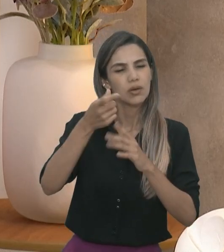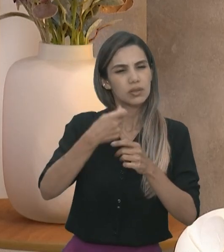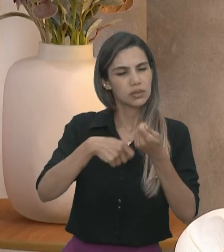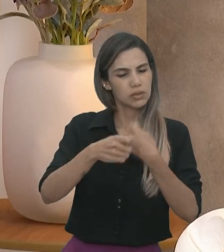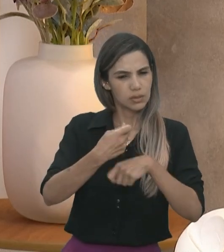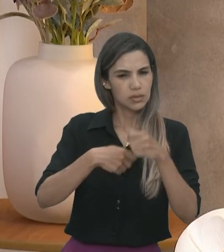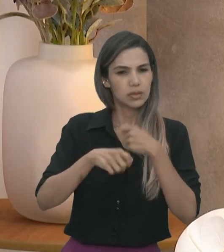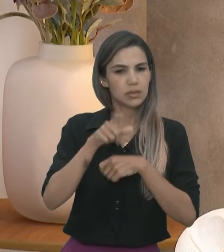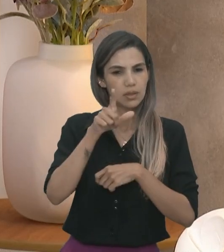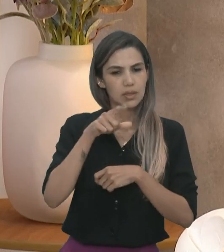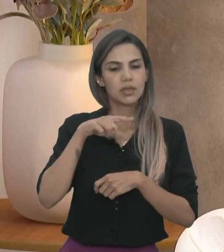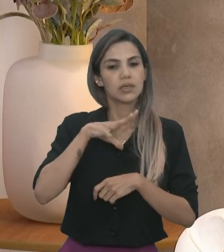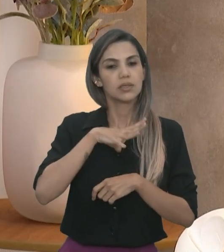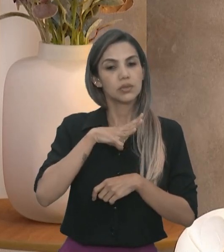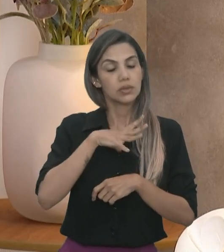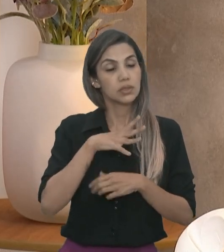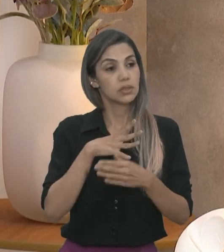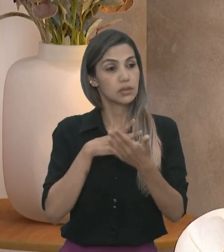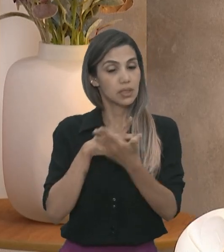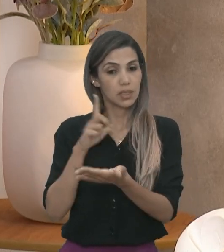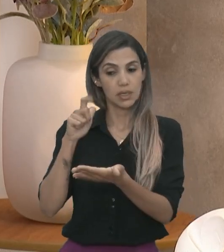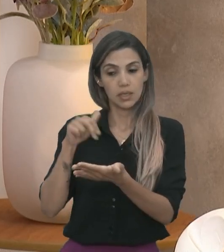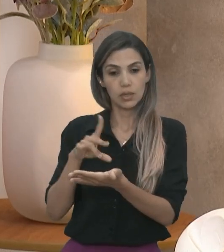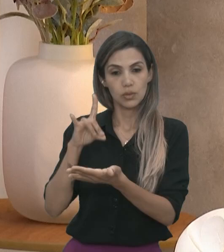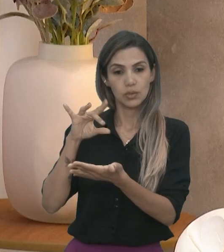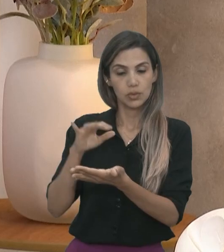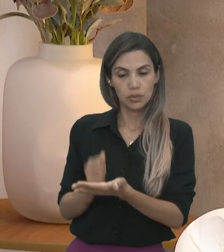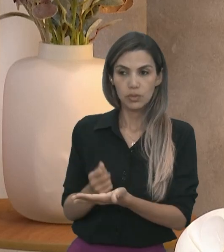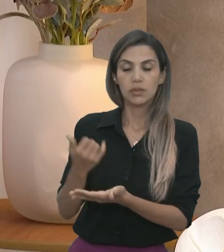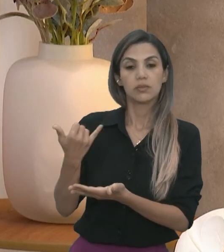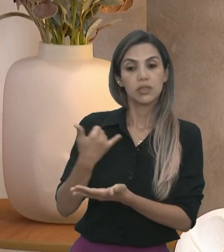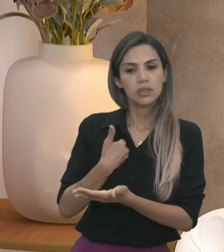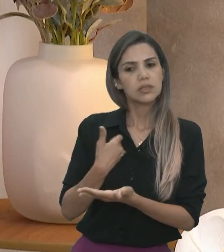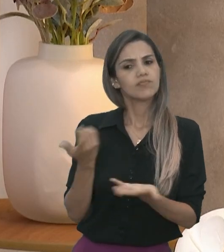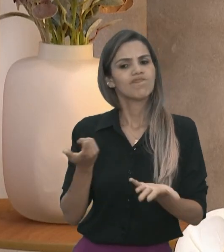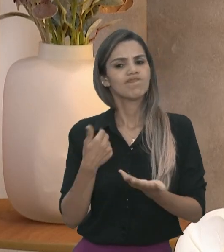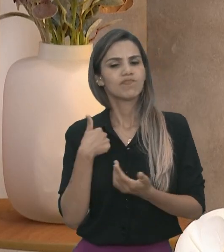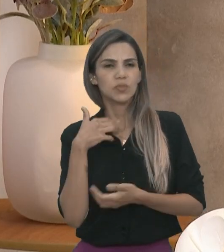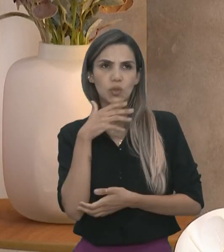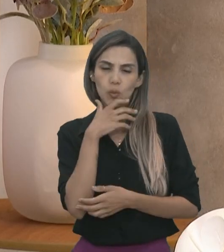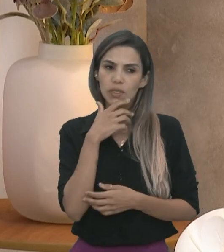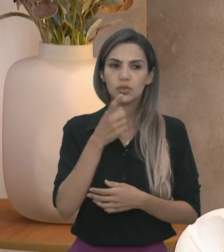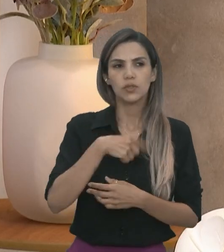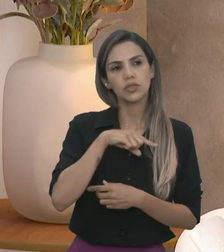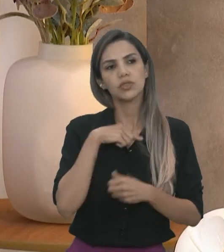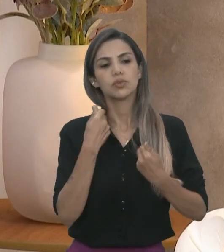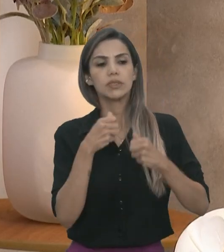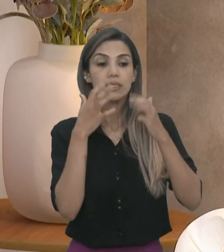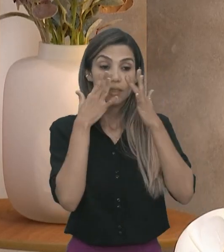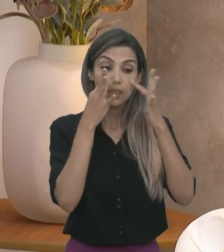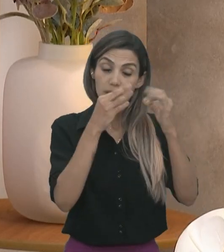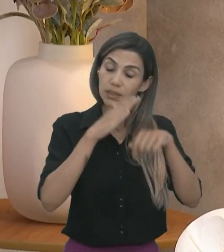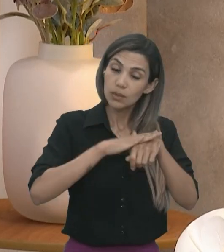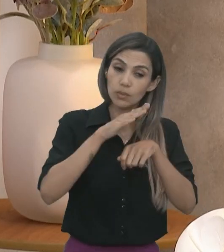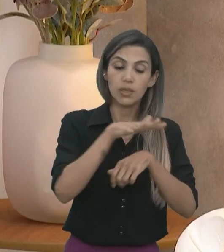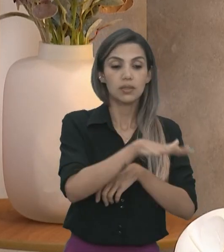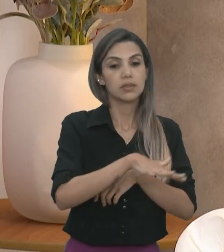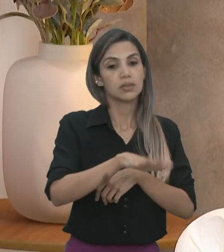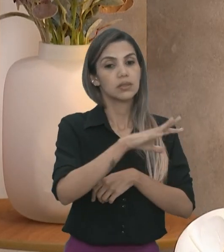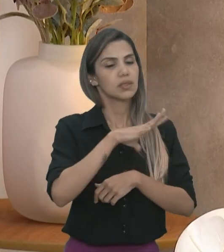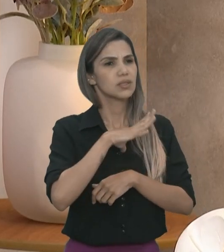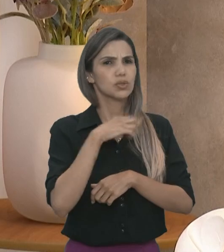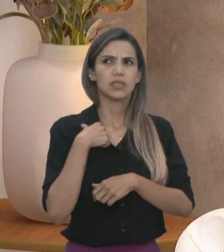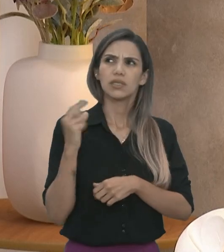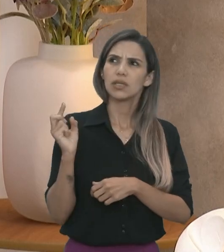quando até a Ludmila entrou em contato e falou: Poliana, acho que a gente deveria ter um olhar mais atento para o centro, porque eu andei ali